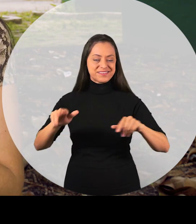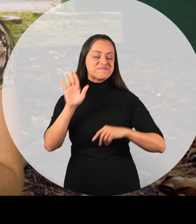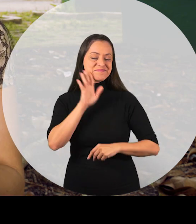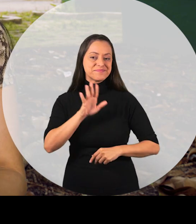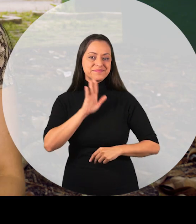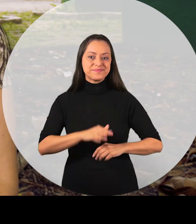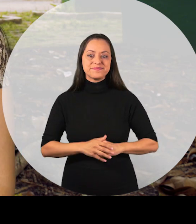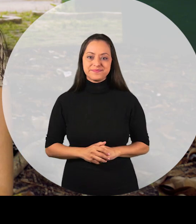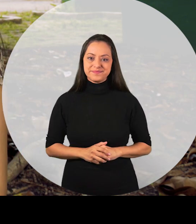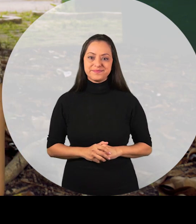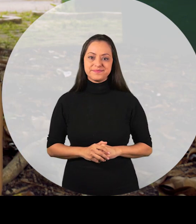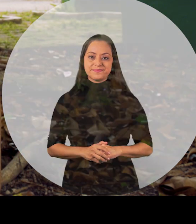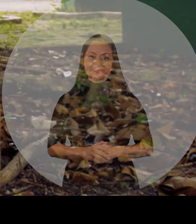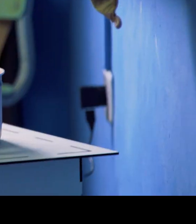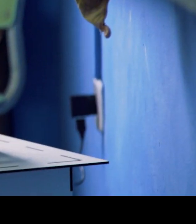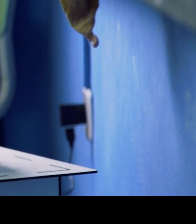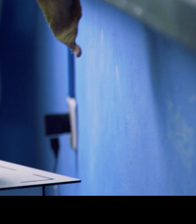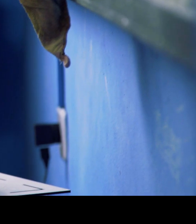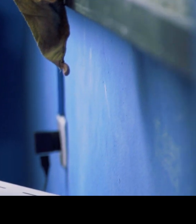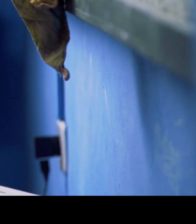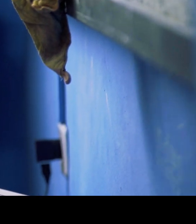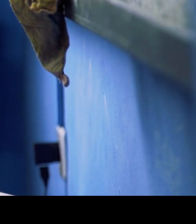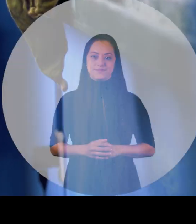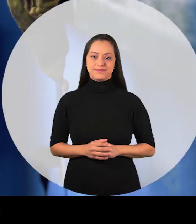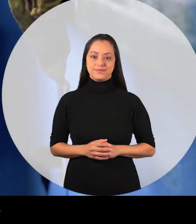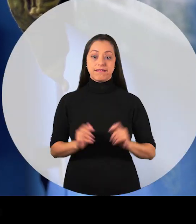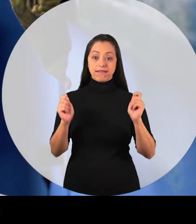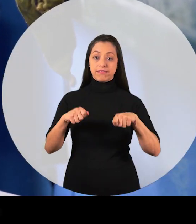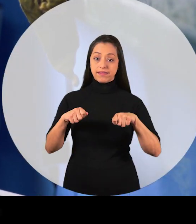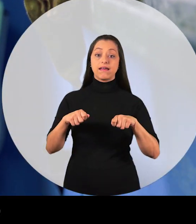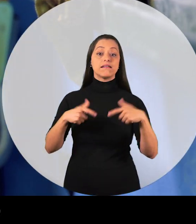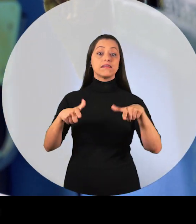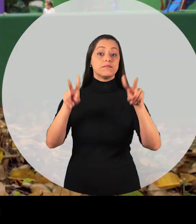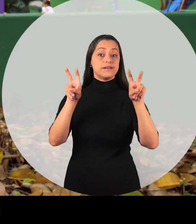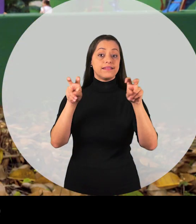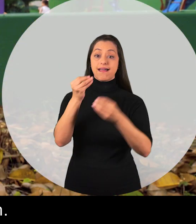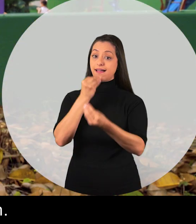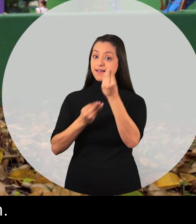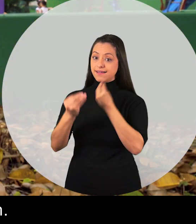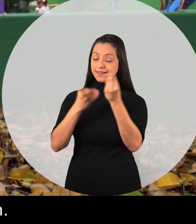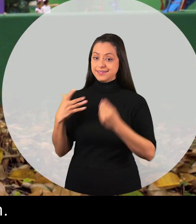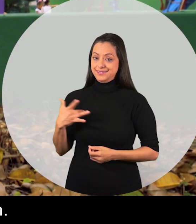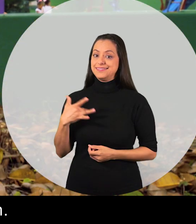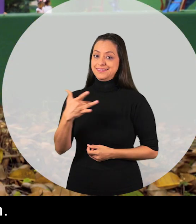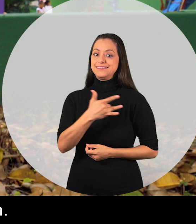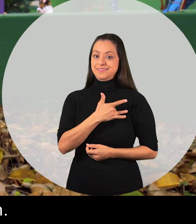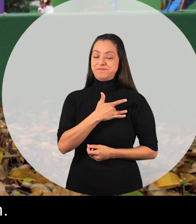conhecer o alimento. Eu acho que foi bem bacana. Luciene. A gente pode trabalhar a questão da alimentação